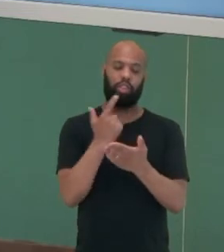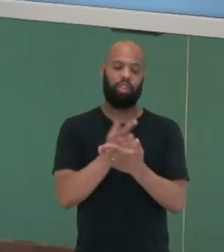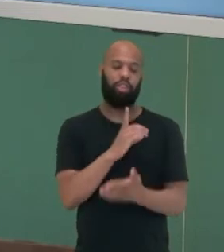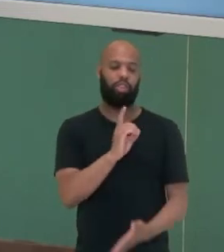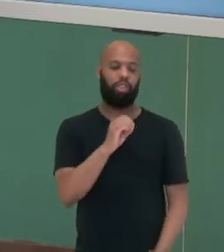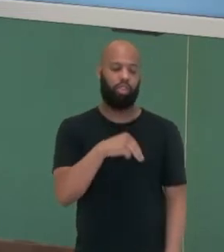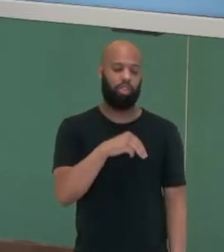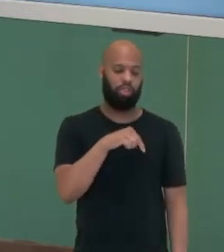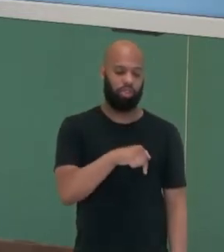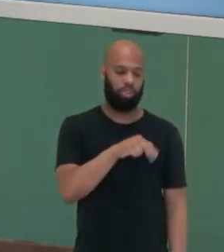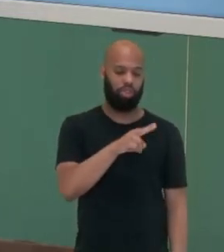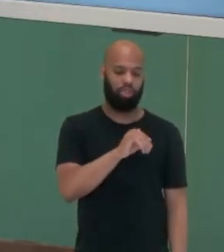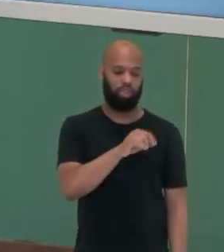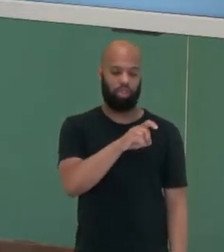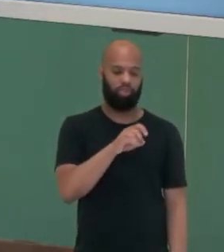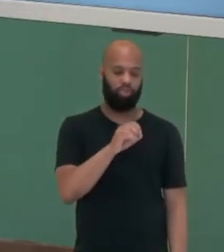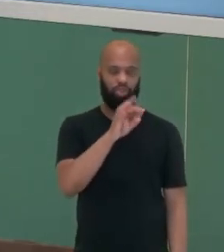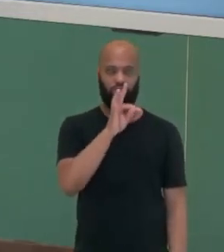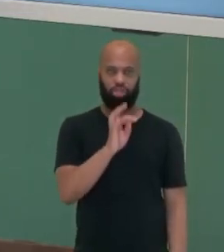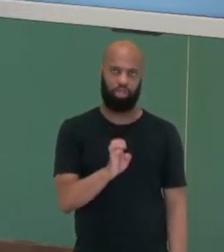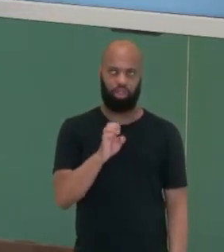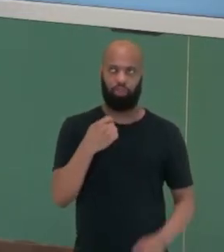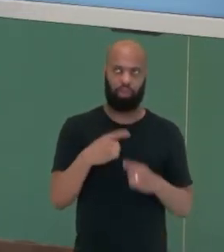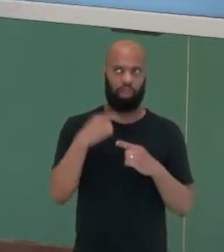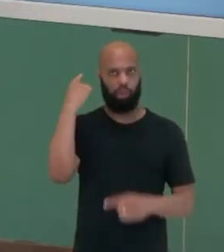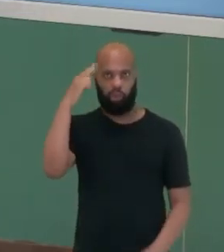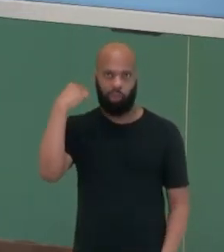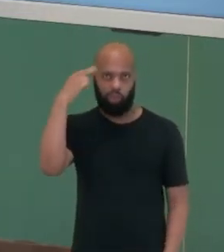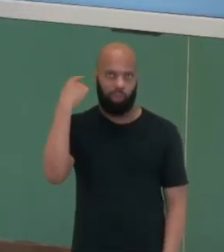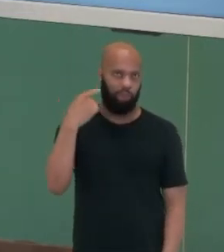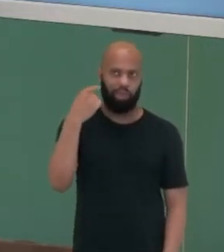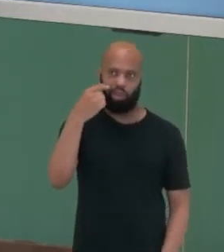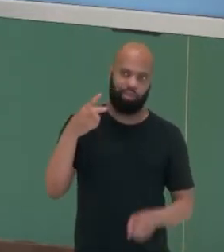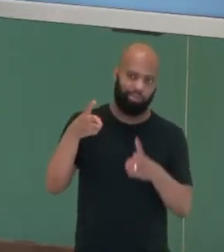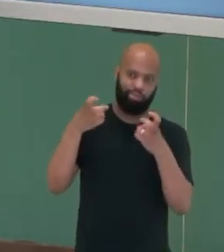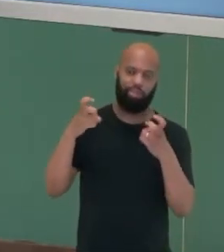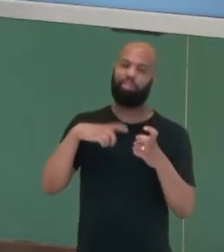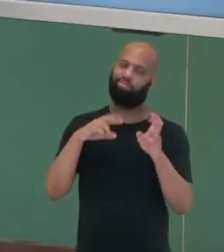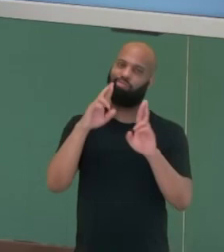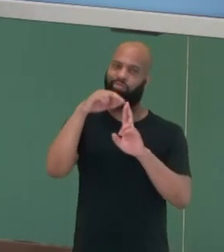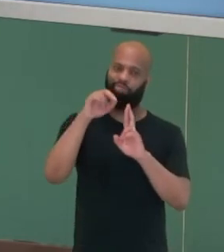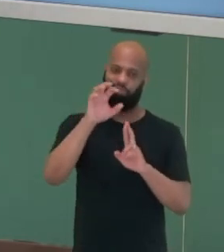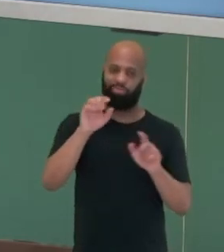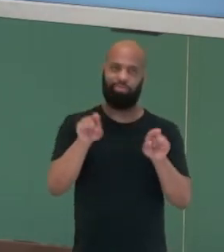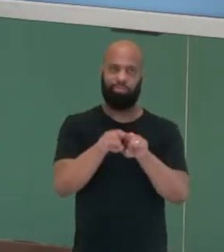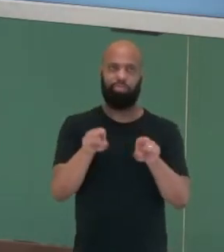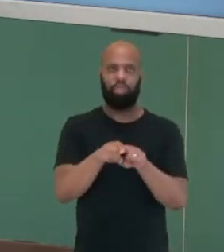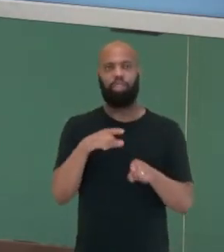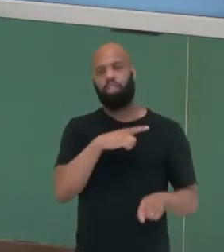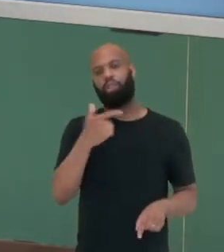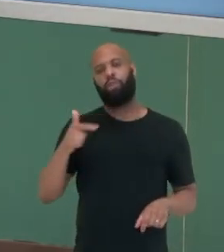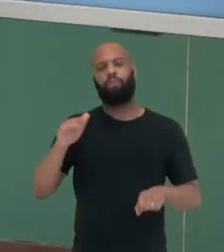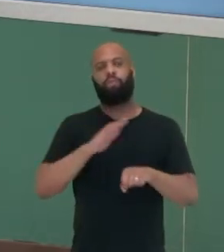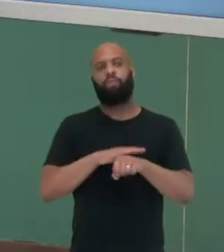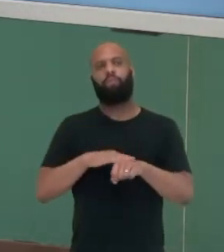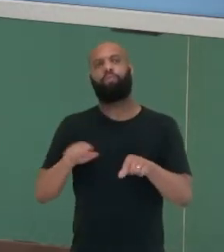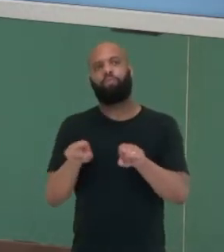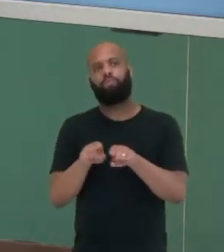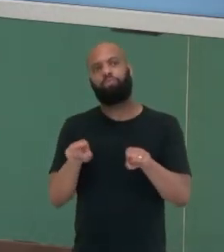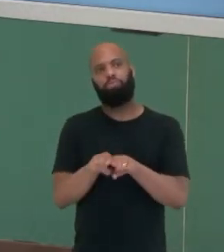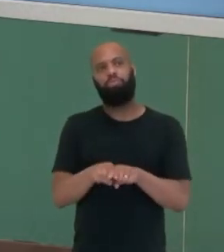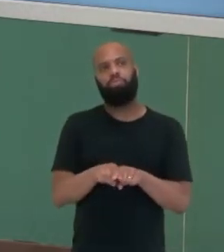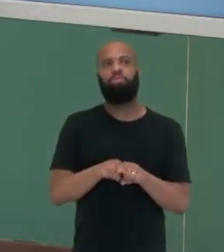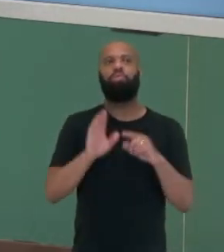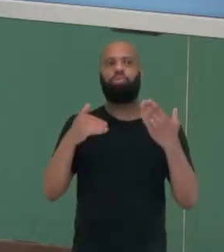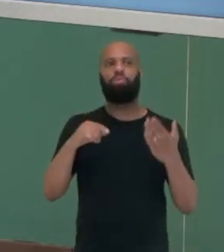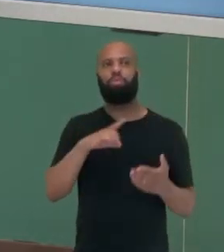é louco, né? Ele se chama aqui de otário, mas ele está falando que faz referência à loucura de Don Quixote, vindo de outros tempos, se